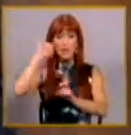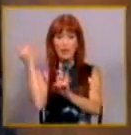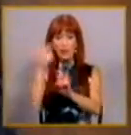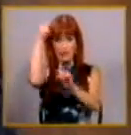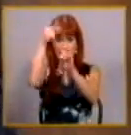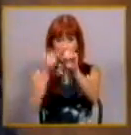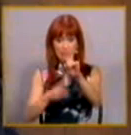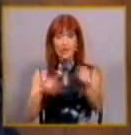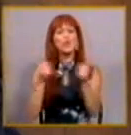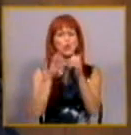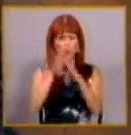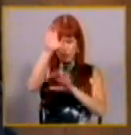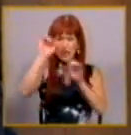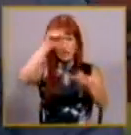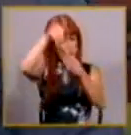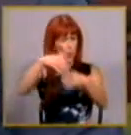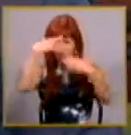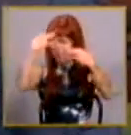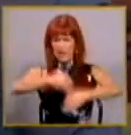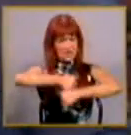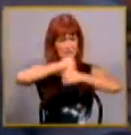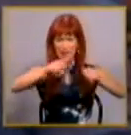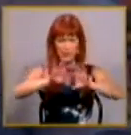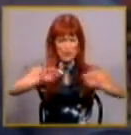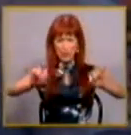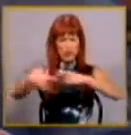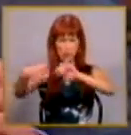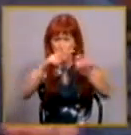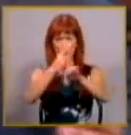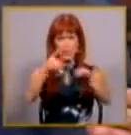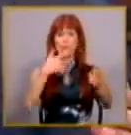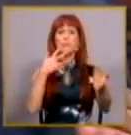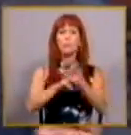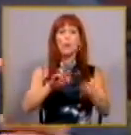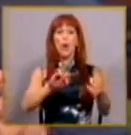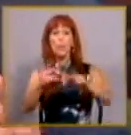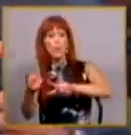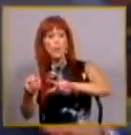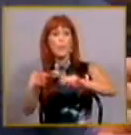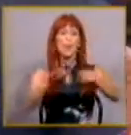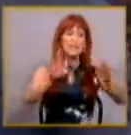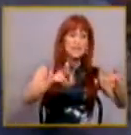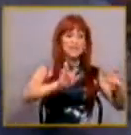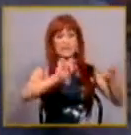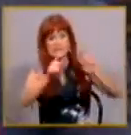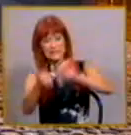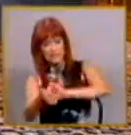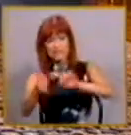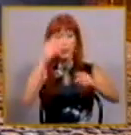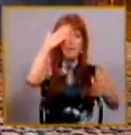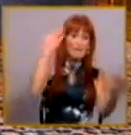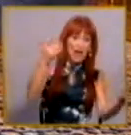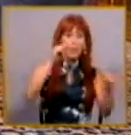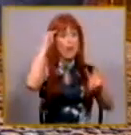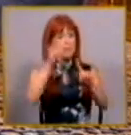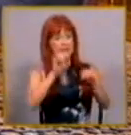dos países. De todos os países. Isso faz parte do bom senso. Exatamente. E da seriedade da discussão, porque como a realidade altera, é evidente que temos que também alterar as nossas previsões, as